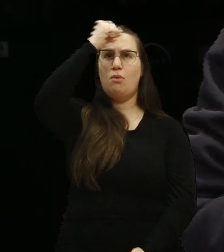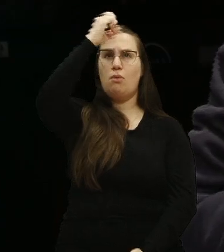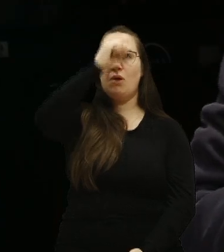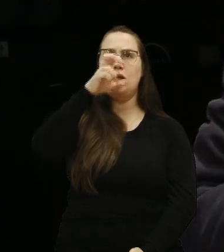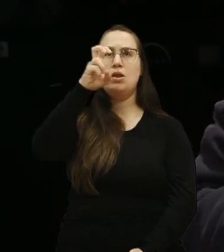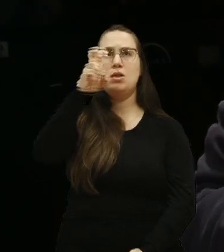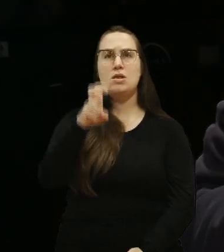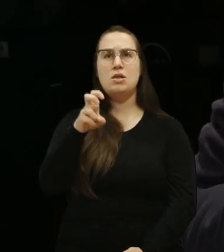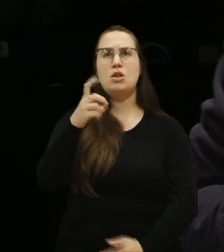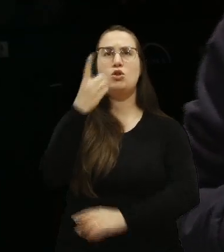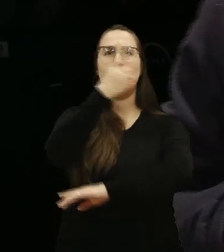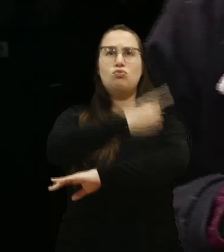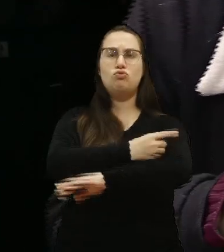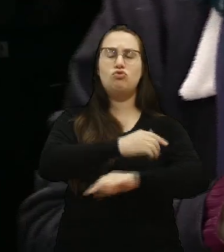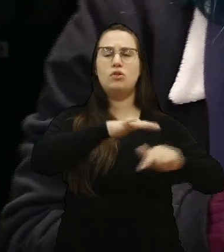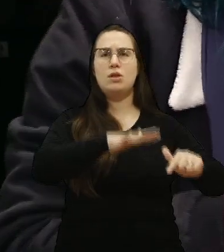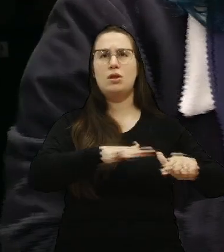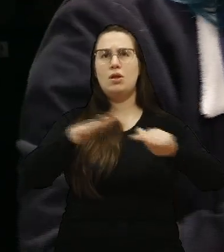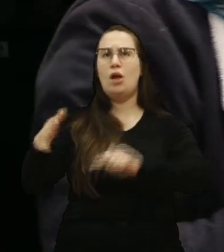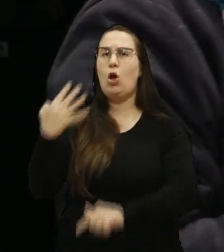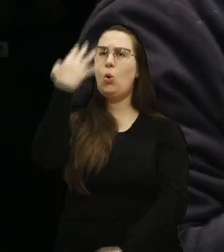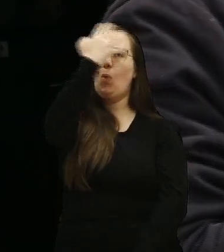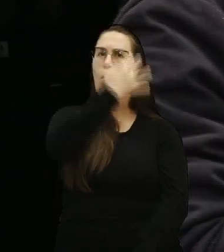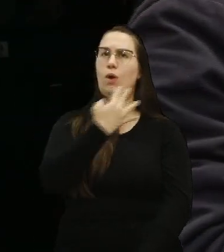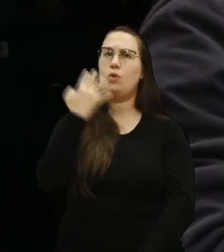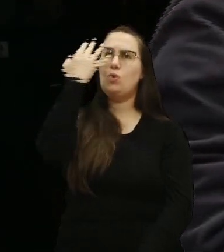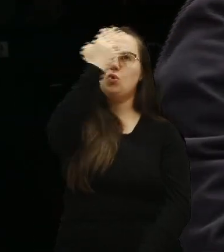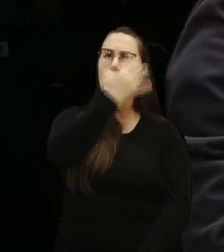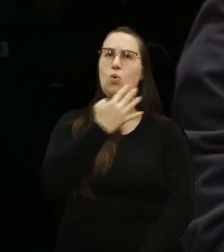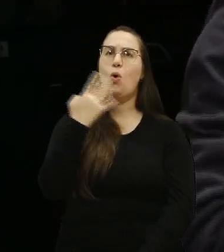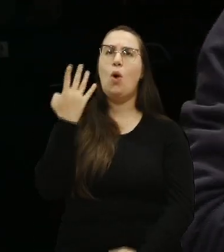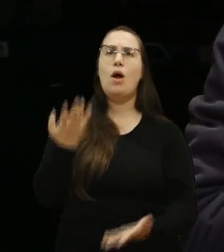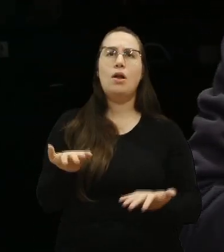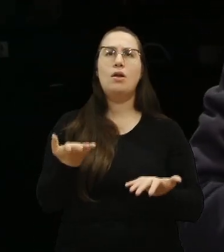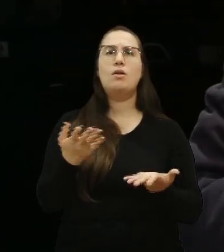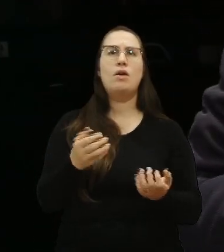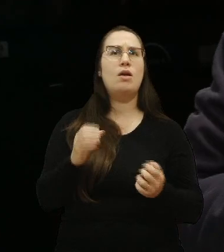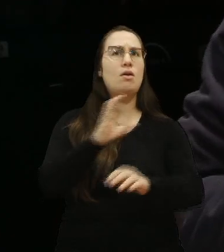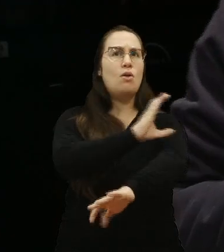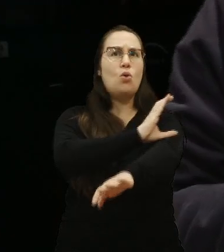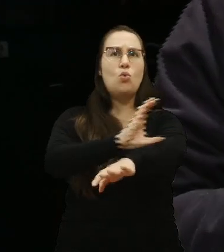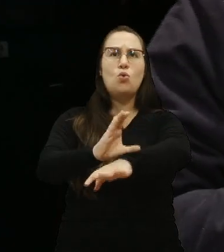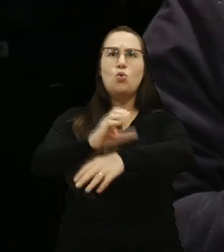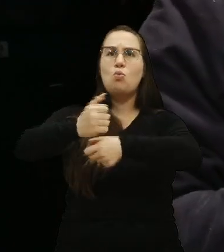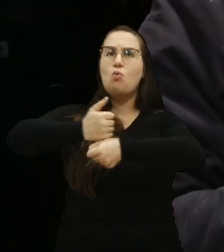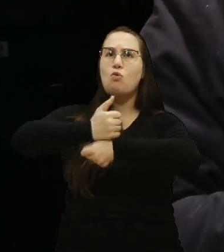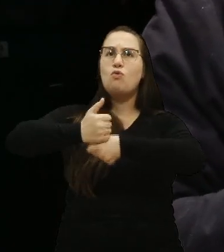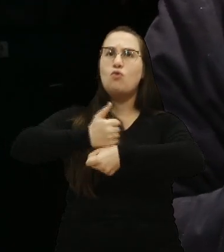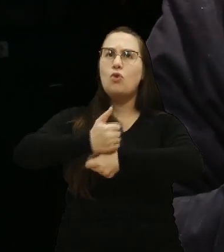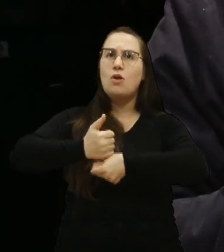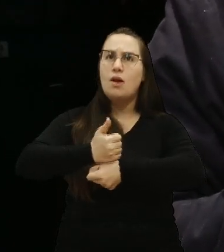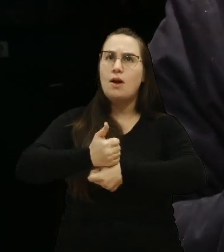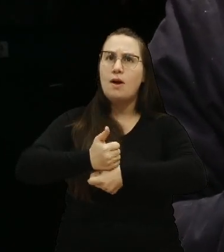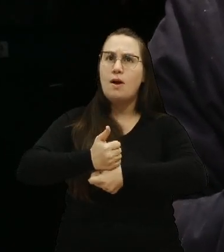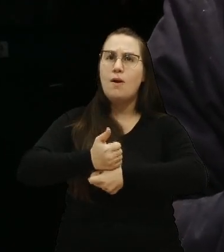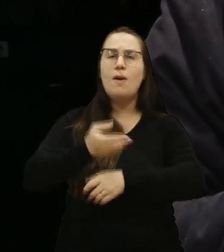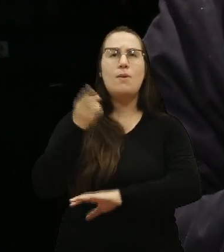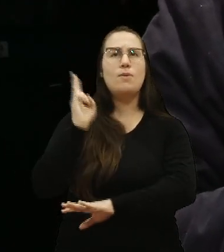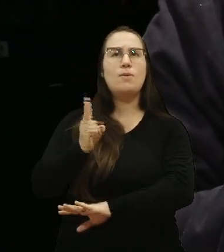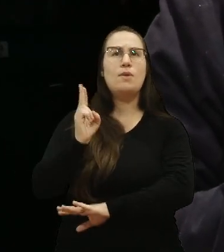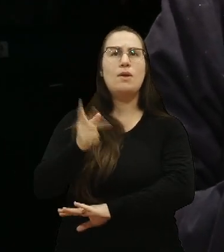na semana, trabalha 4 horas por dia e tem acesso a cursos de profissionalização. Eu sempre